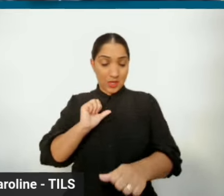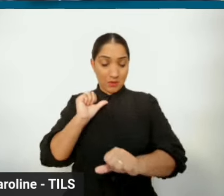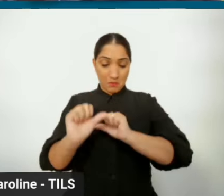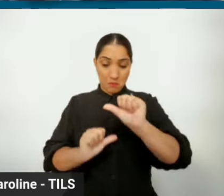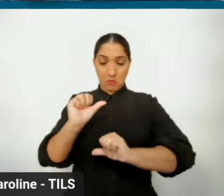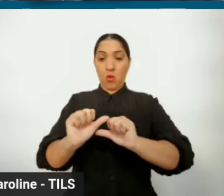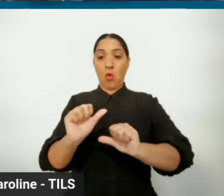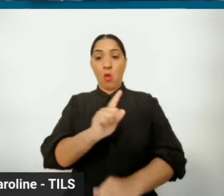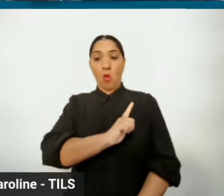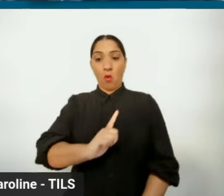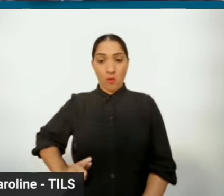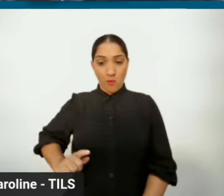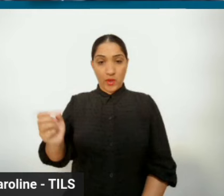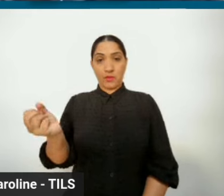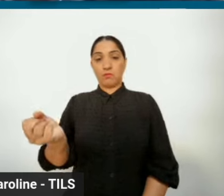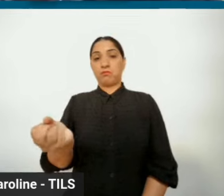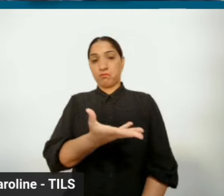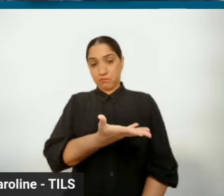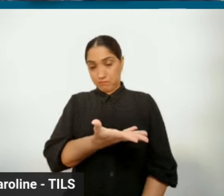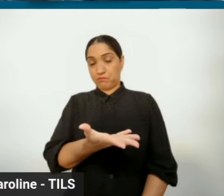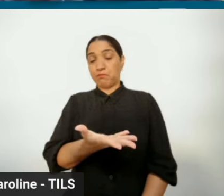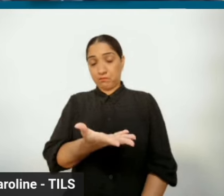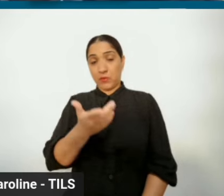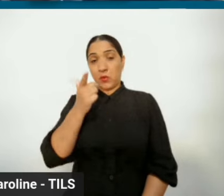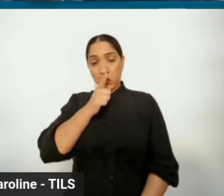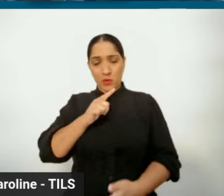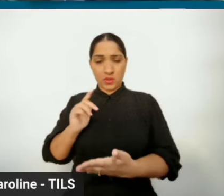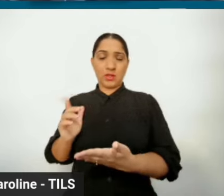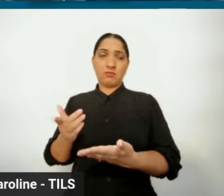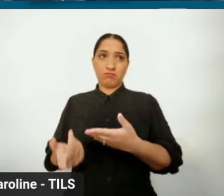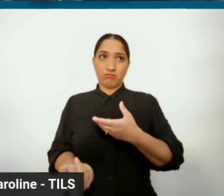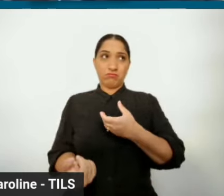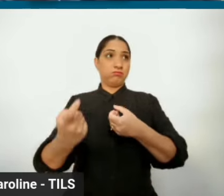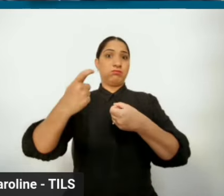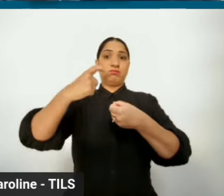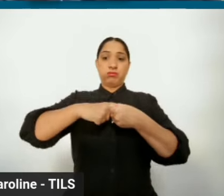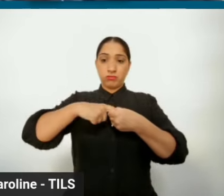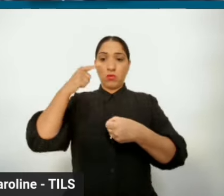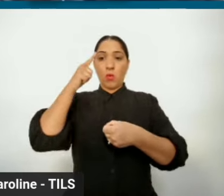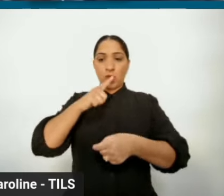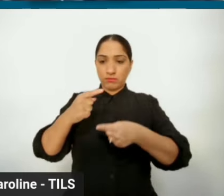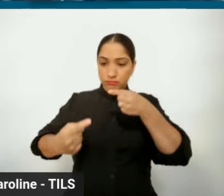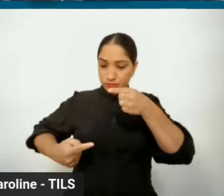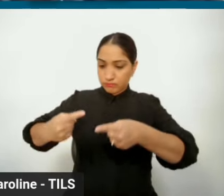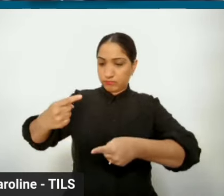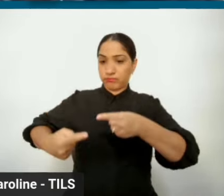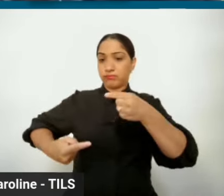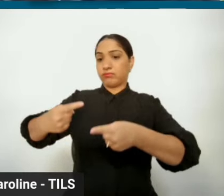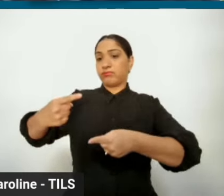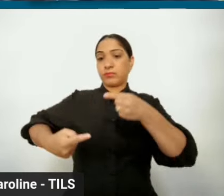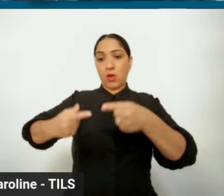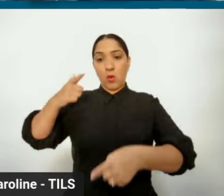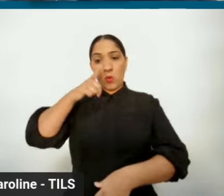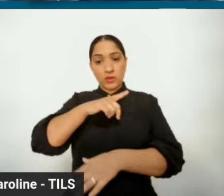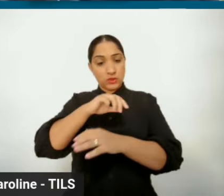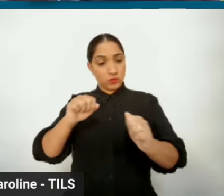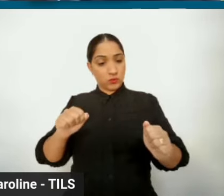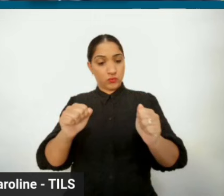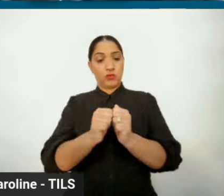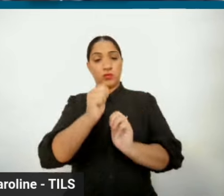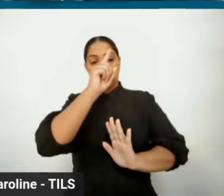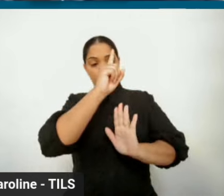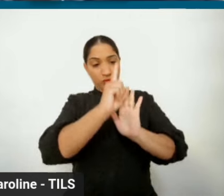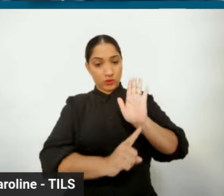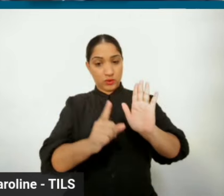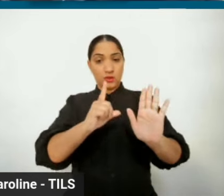governo, enfim, resgatar toda essa discussão sobre os direitos das pessoas com